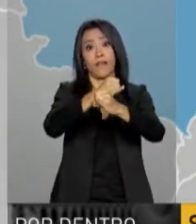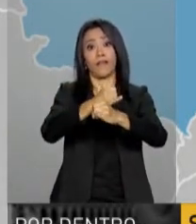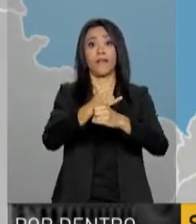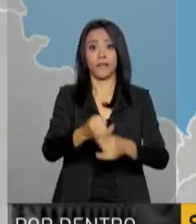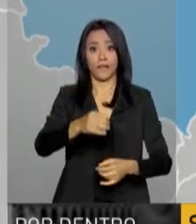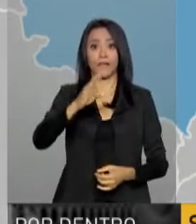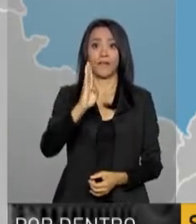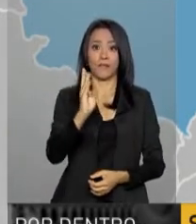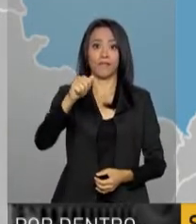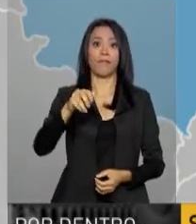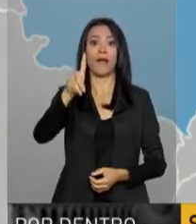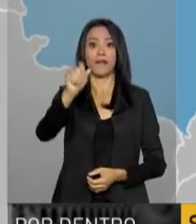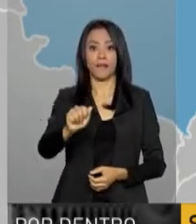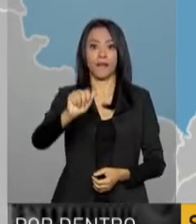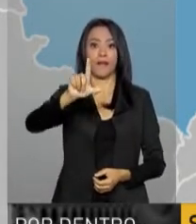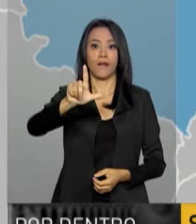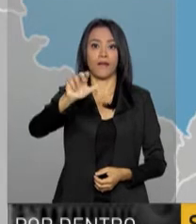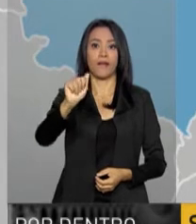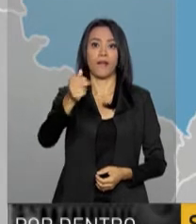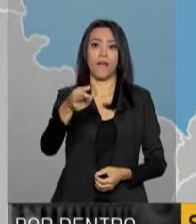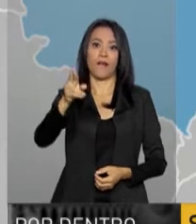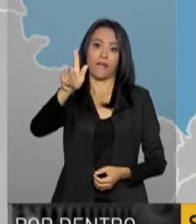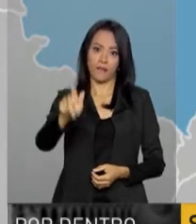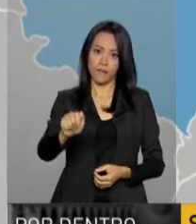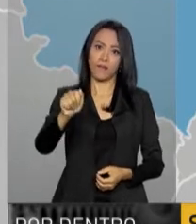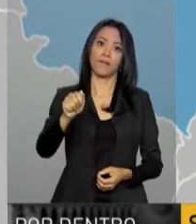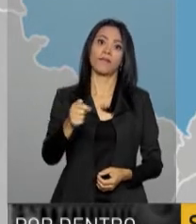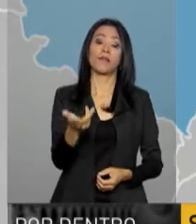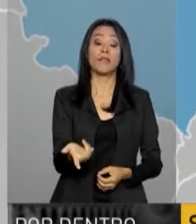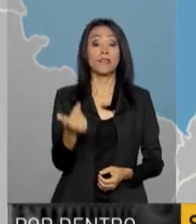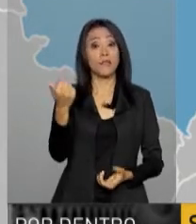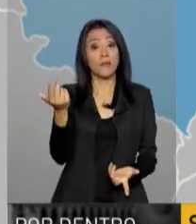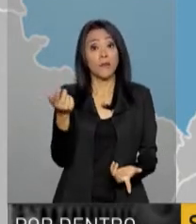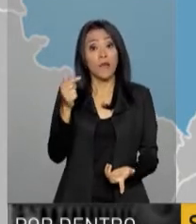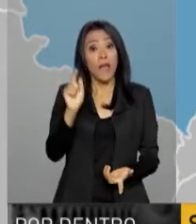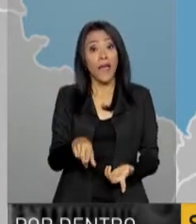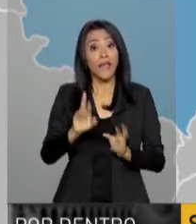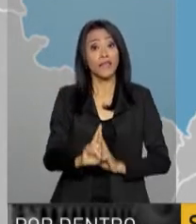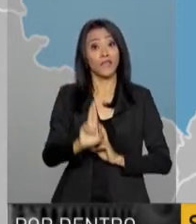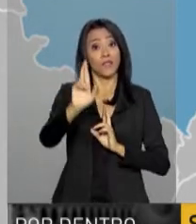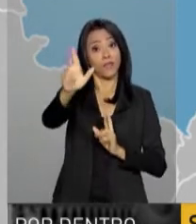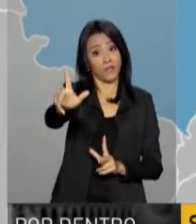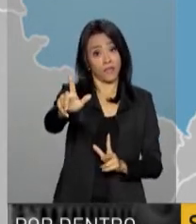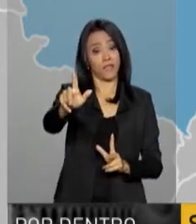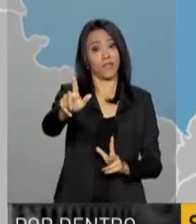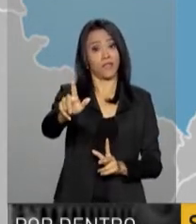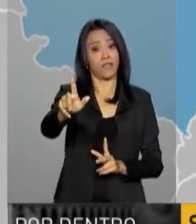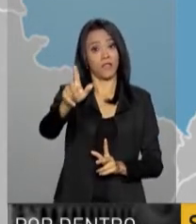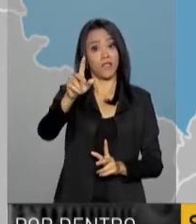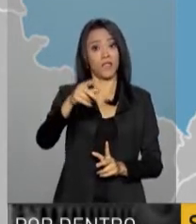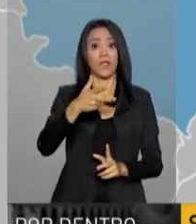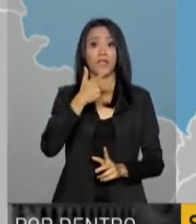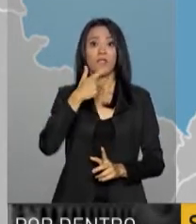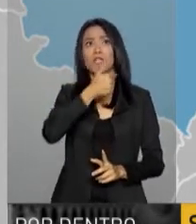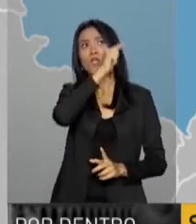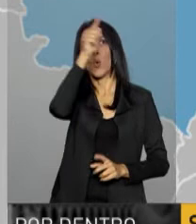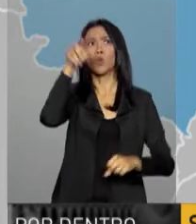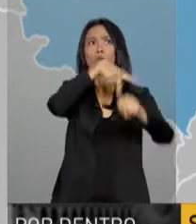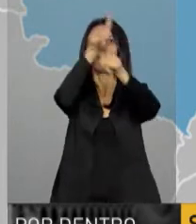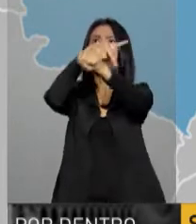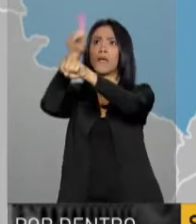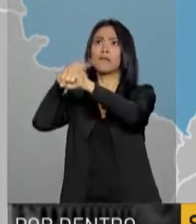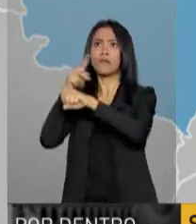são internacionais e também opera um baque um serviço muito diferente do que é disponibilizado nos países de primeiro mundo